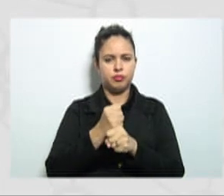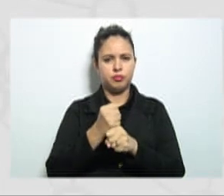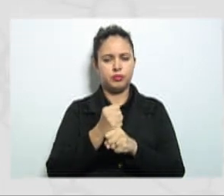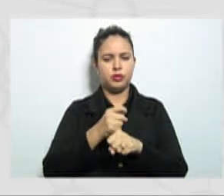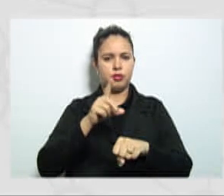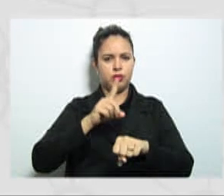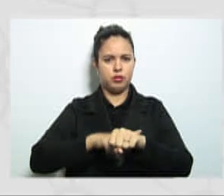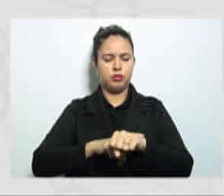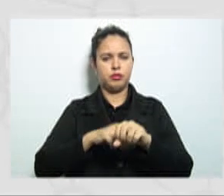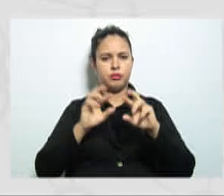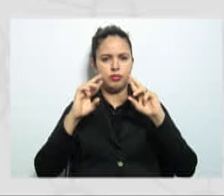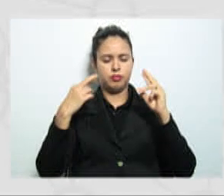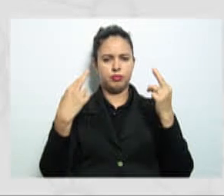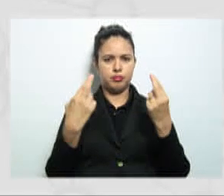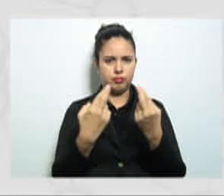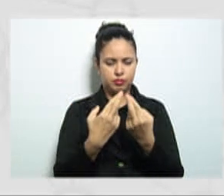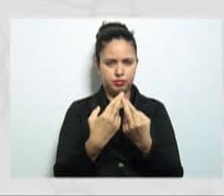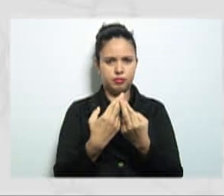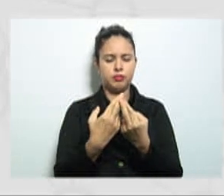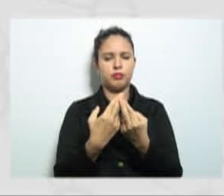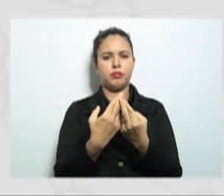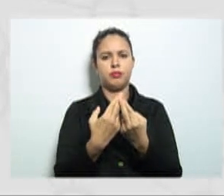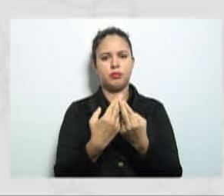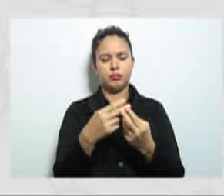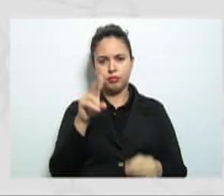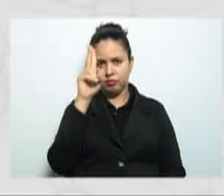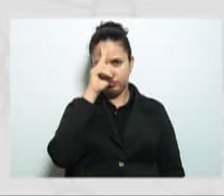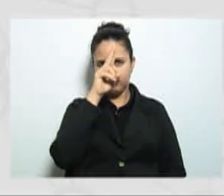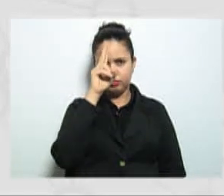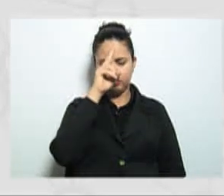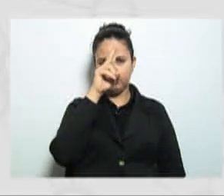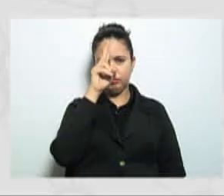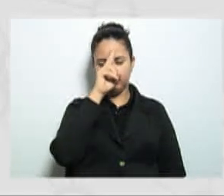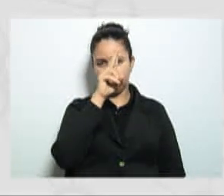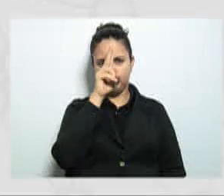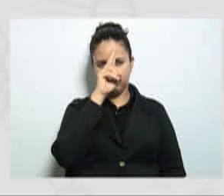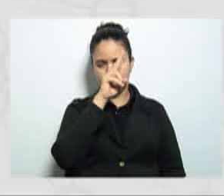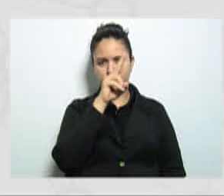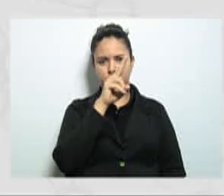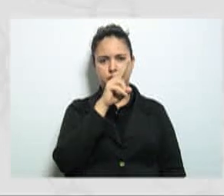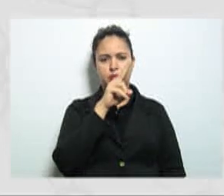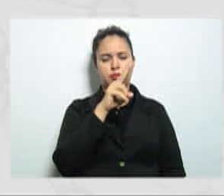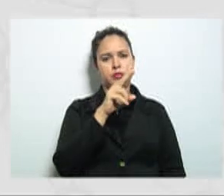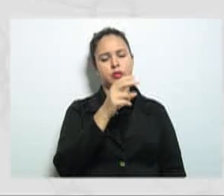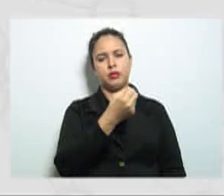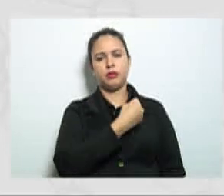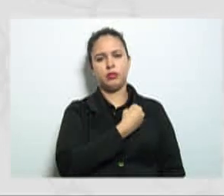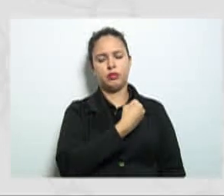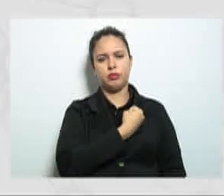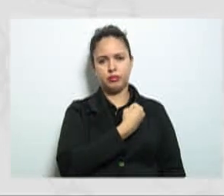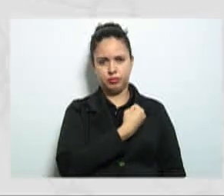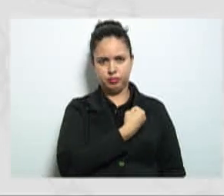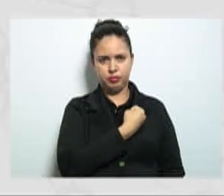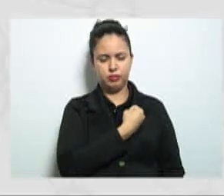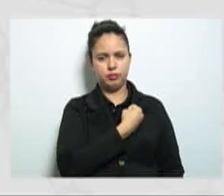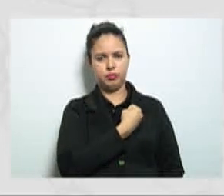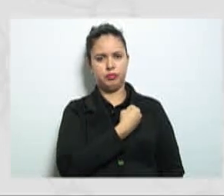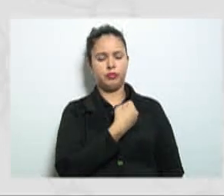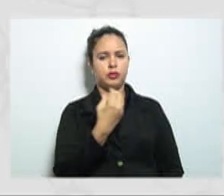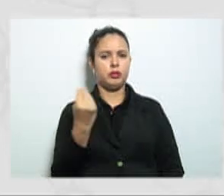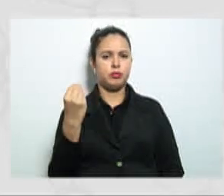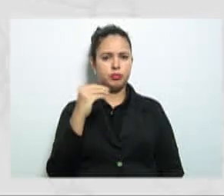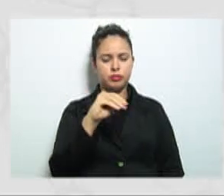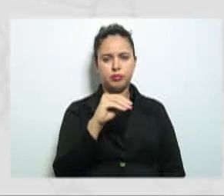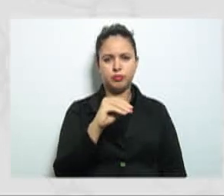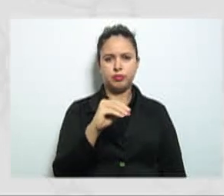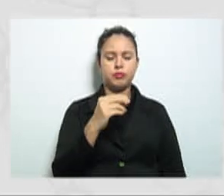e hora da reunião, por extenso. Lembrem-se que vocês não podem grafar os algarismos, os números, eles precisam vir